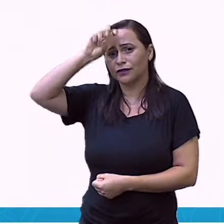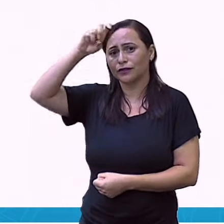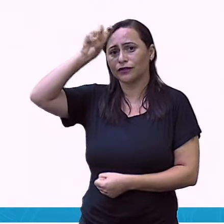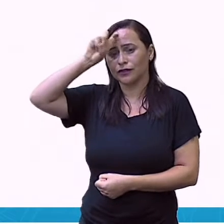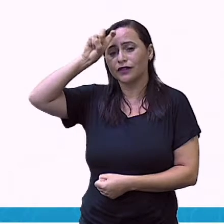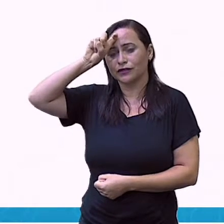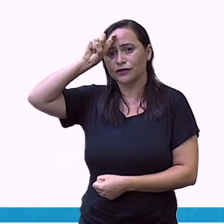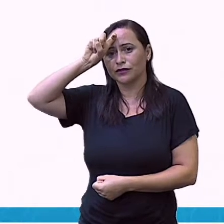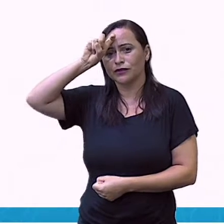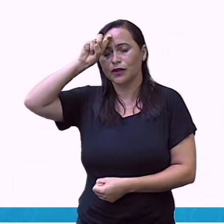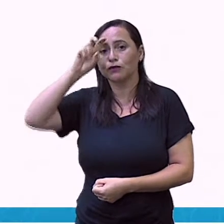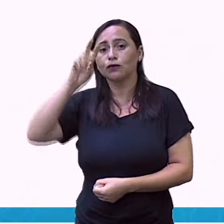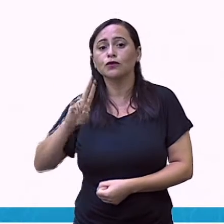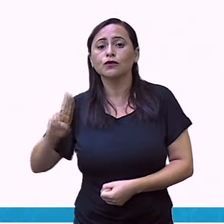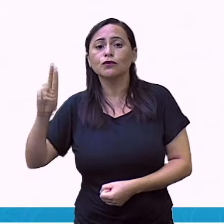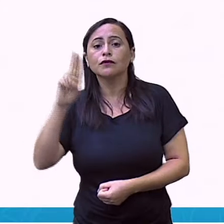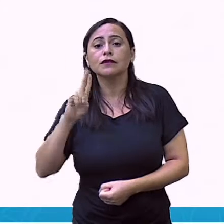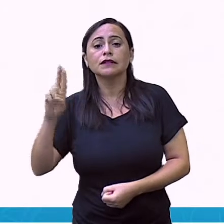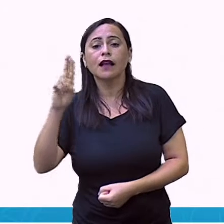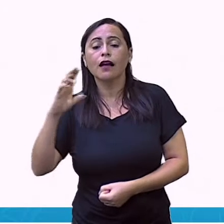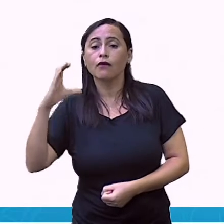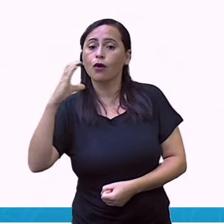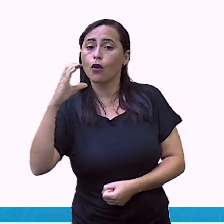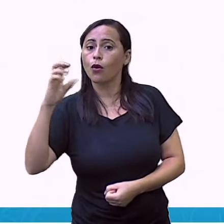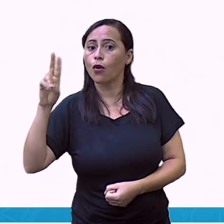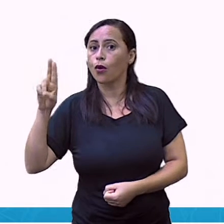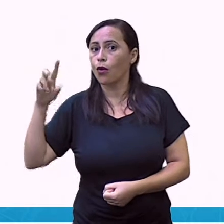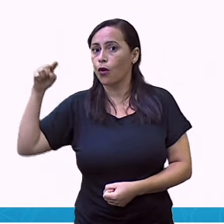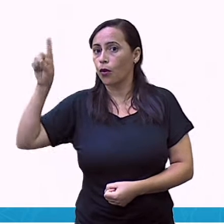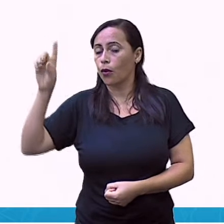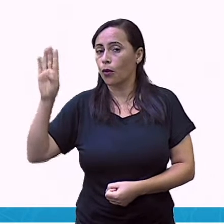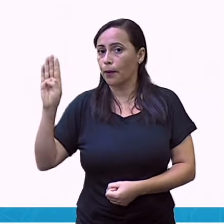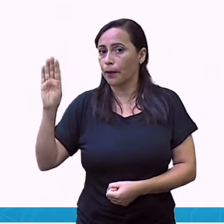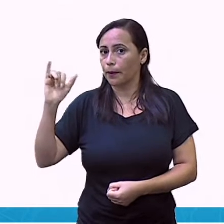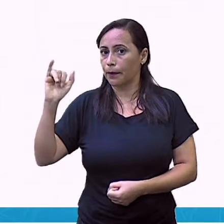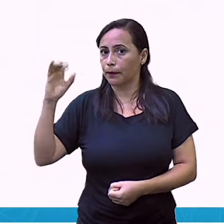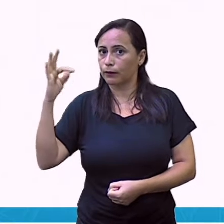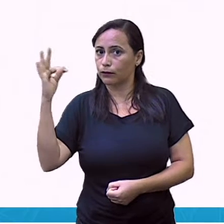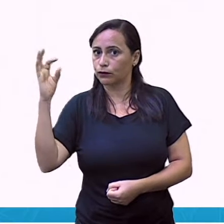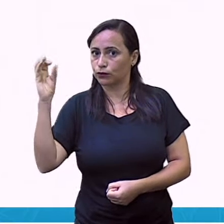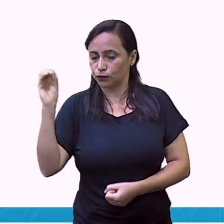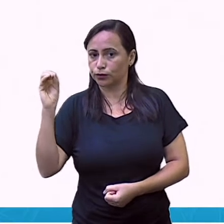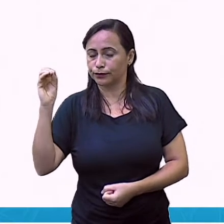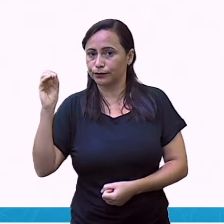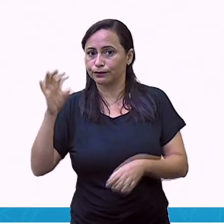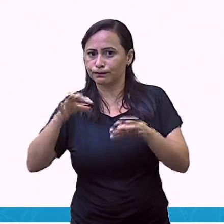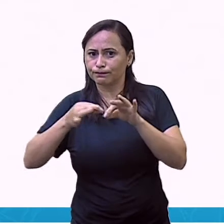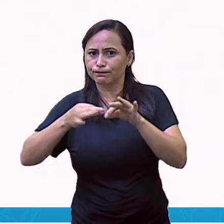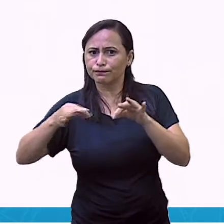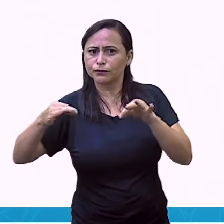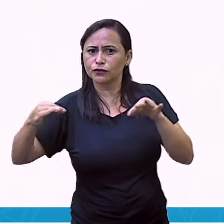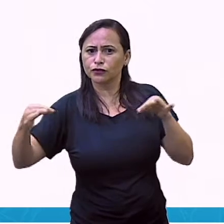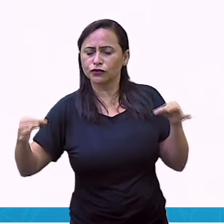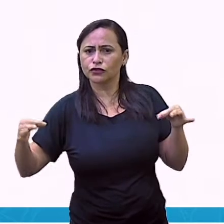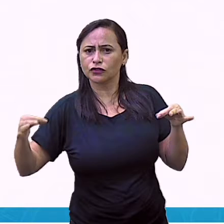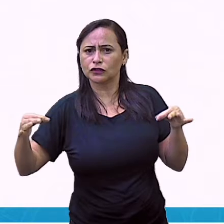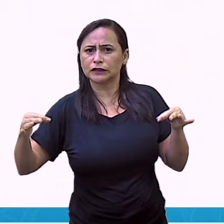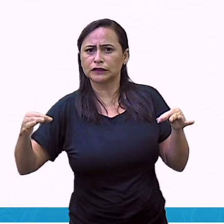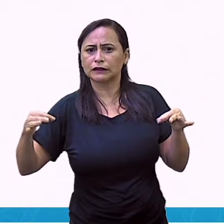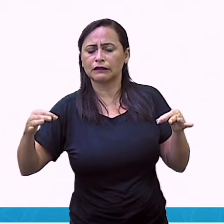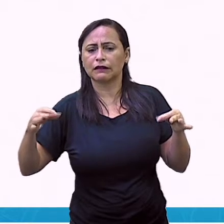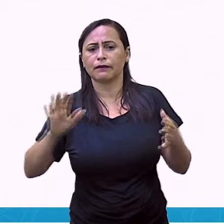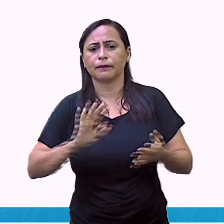de medida, ou comprimento padrão. O cúbito, olha que interessante, era da ponta